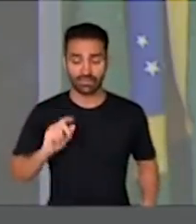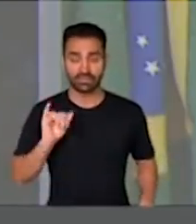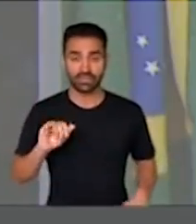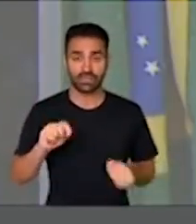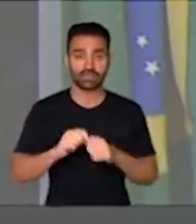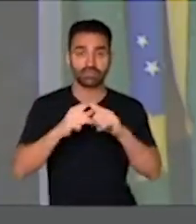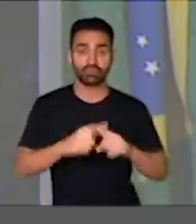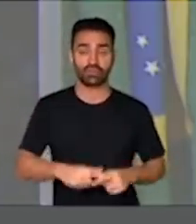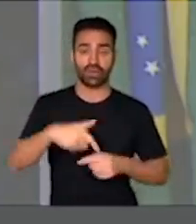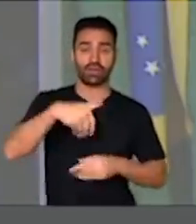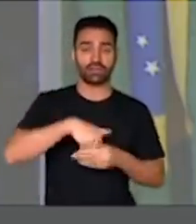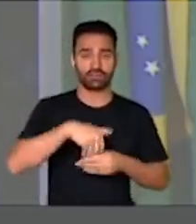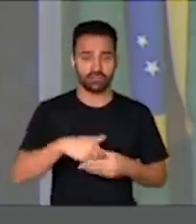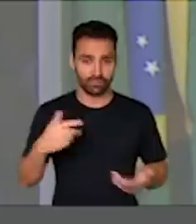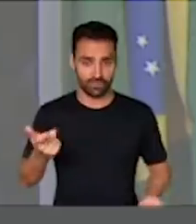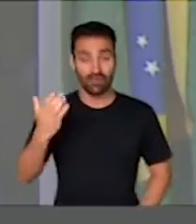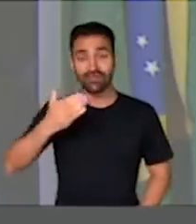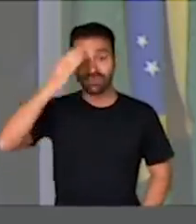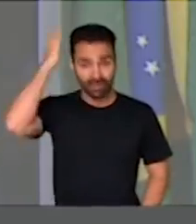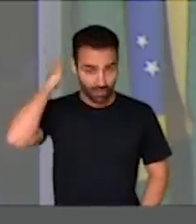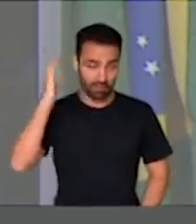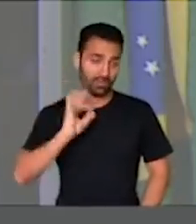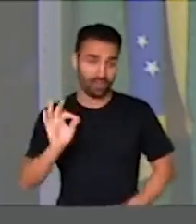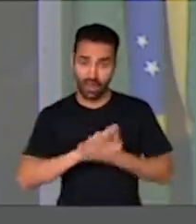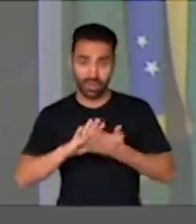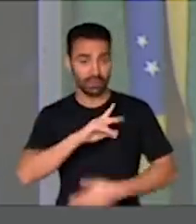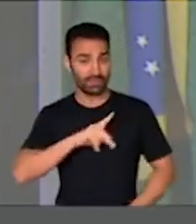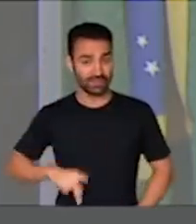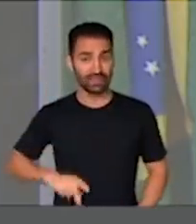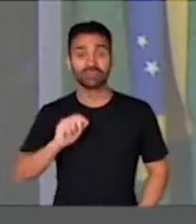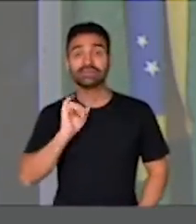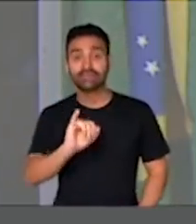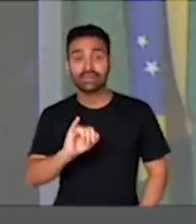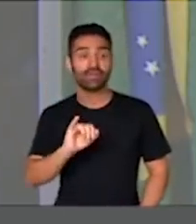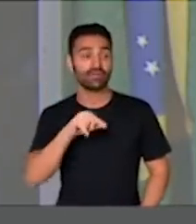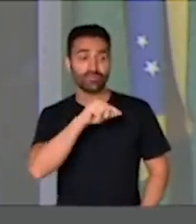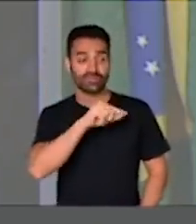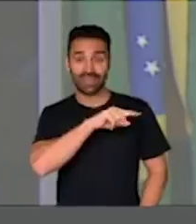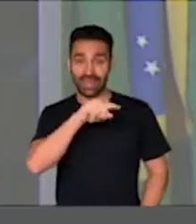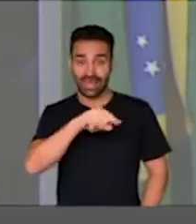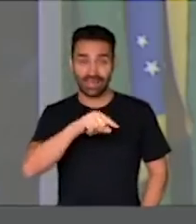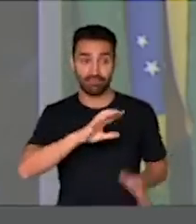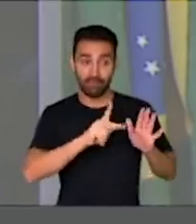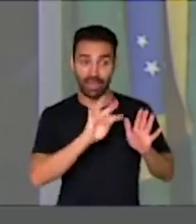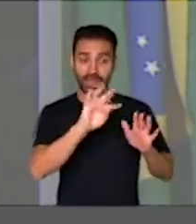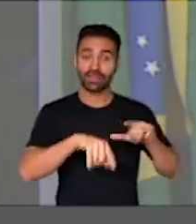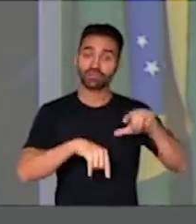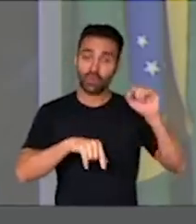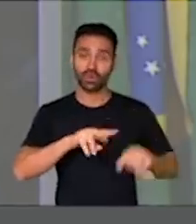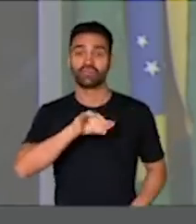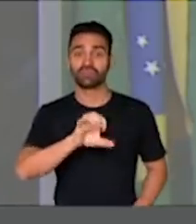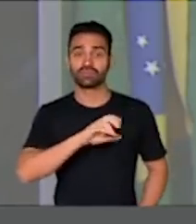impeachment ora temer não teria sido presidente caso não tivesse sido escolhido como vice presidente na